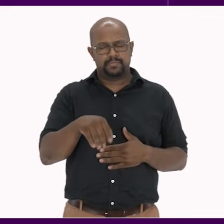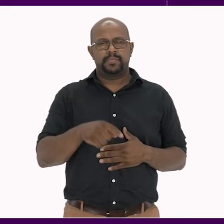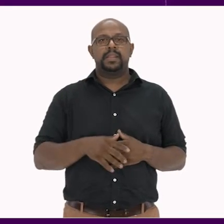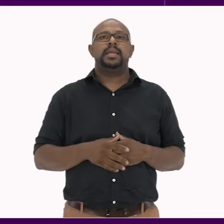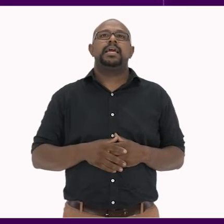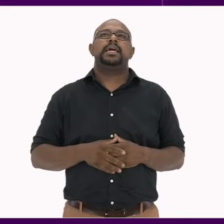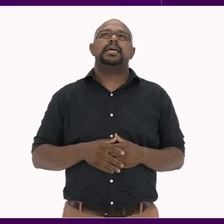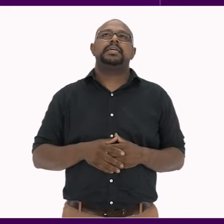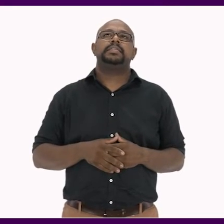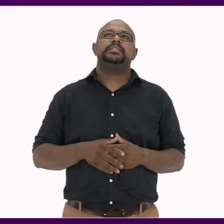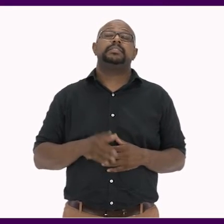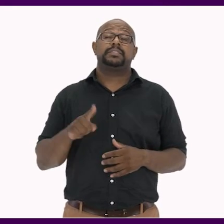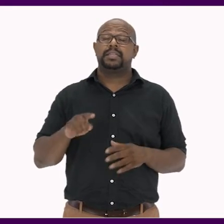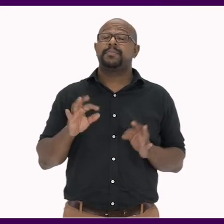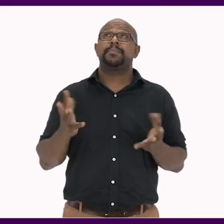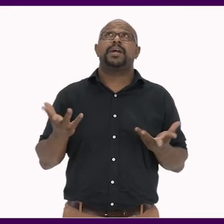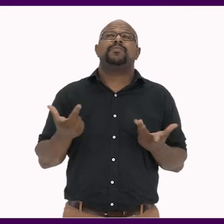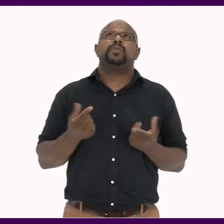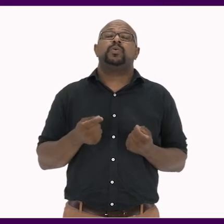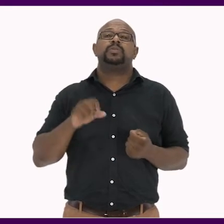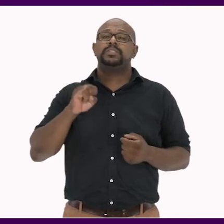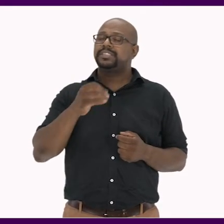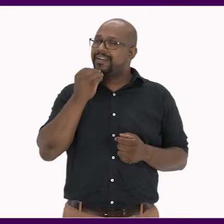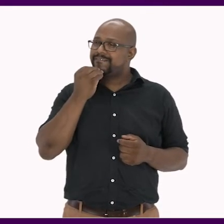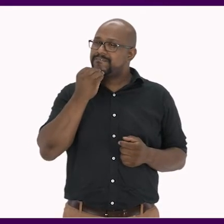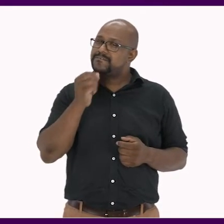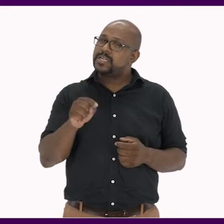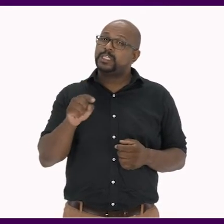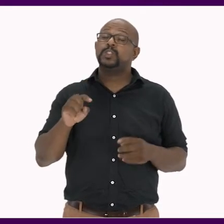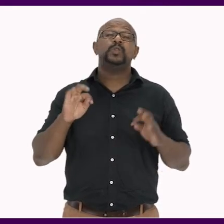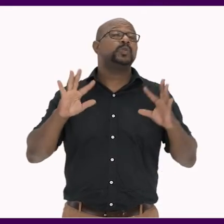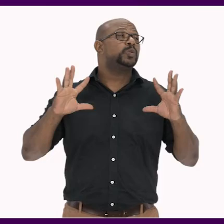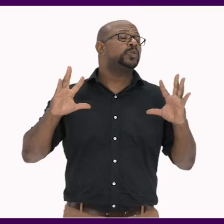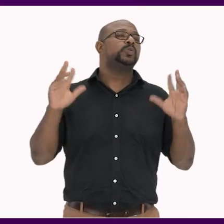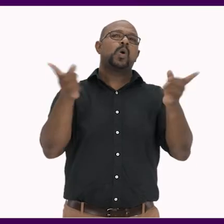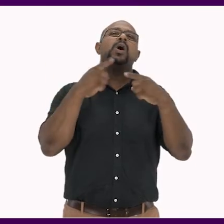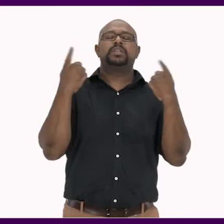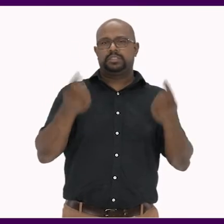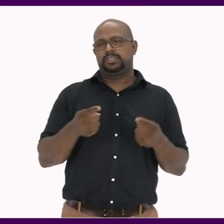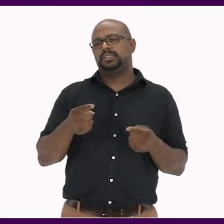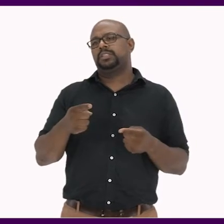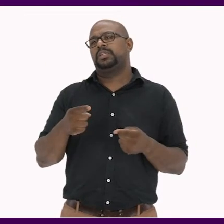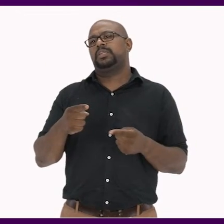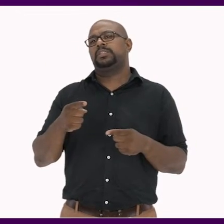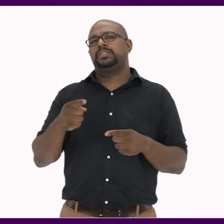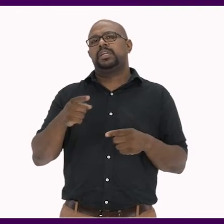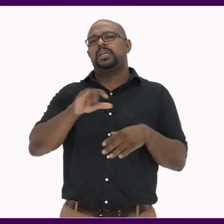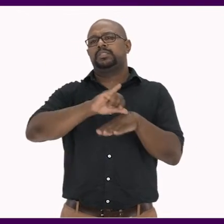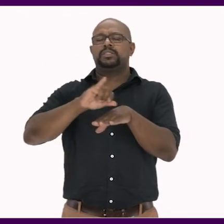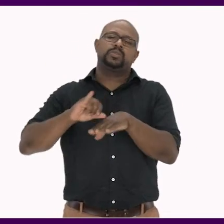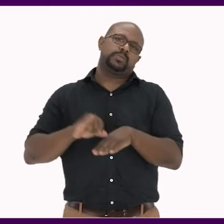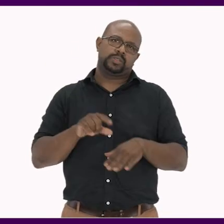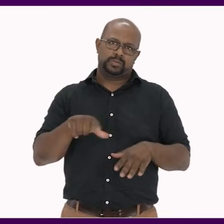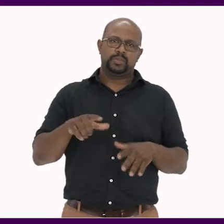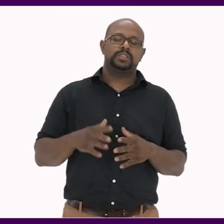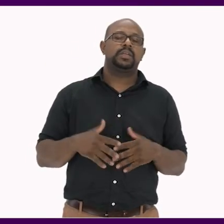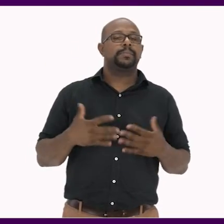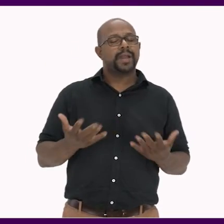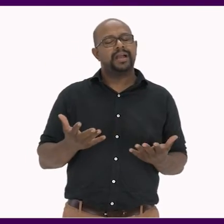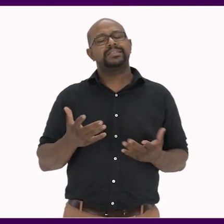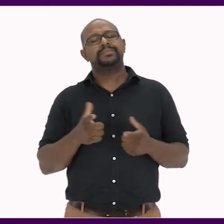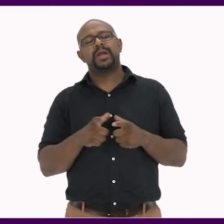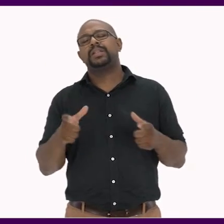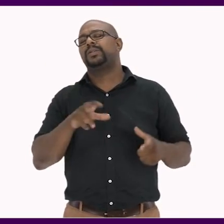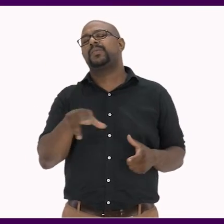ver, seria maravilhoso que se pudesse existir em todas as obras de uma exposição.